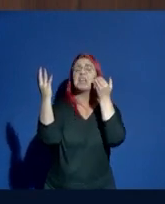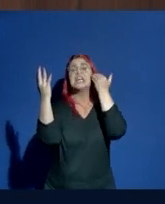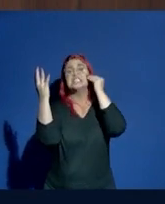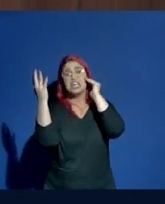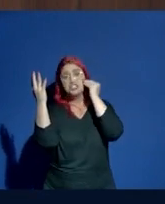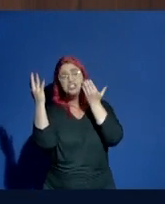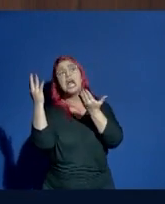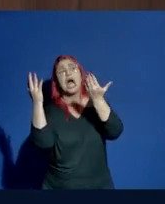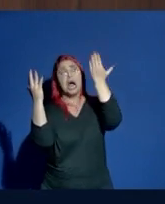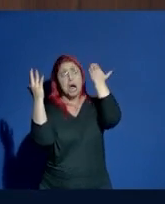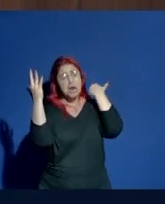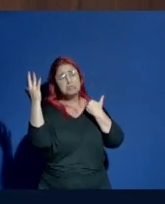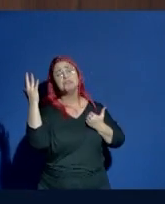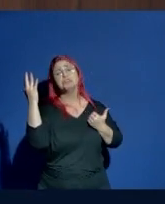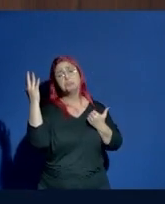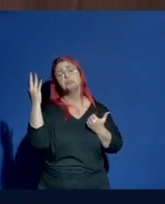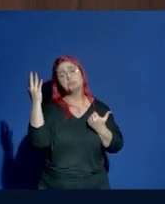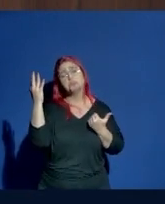plantas antigamente,